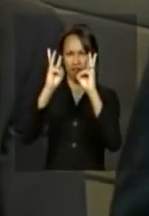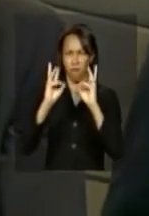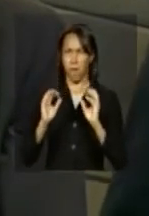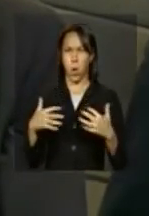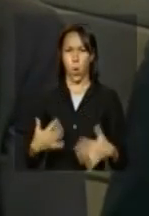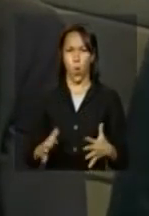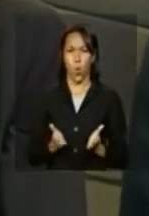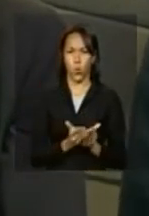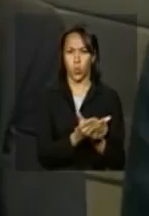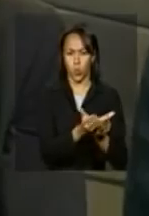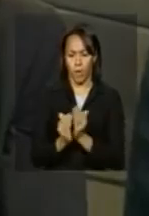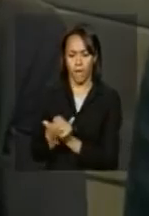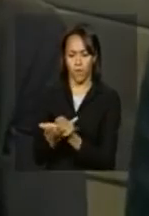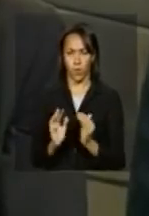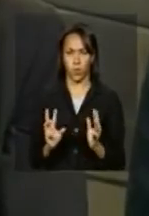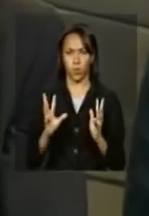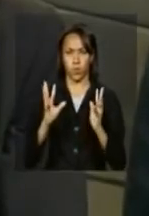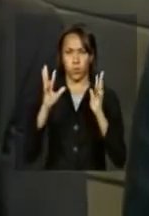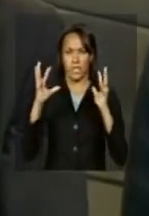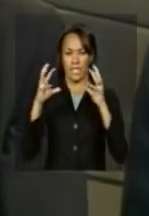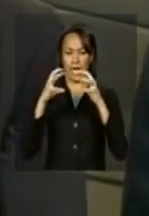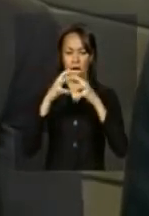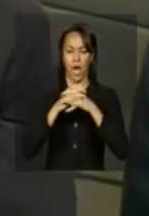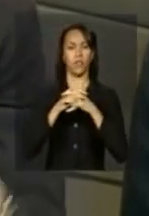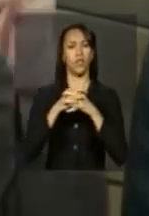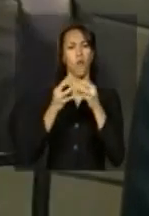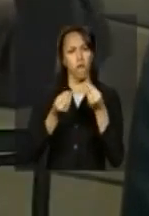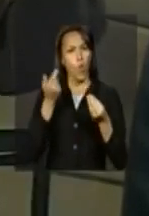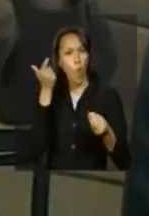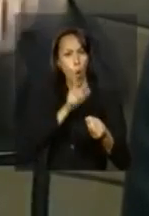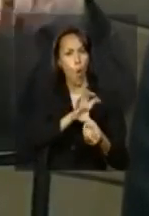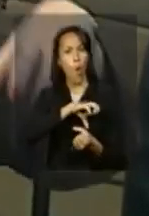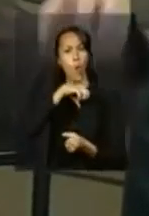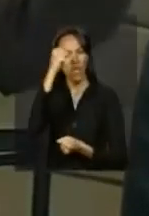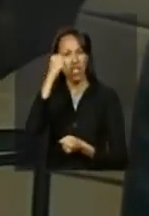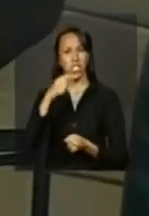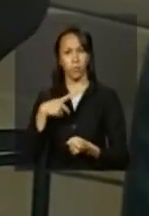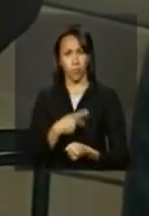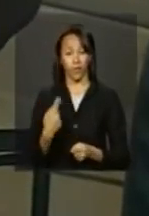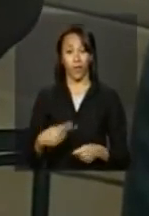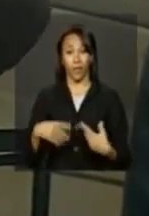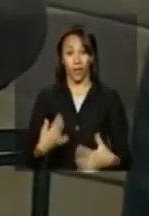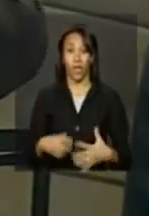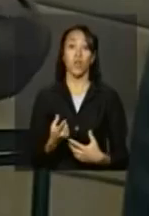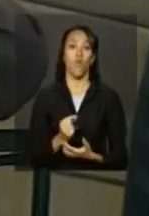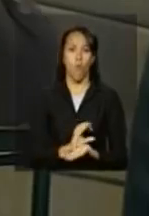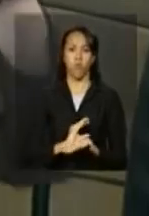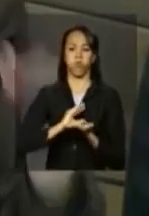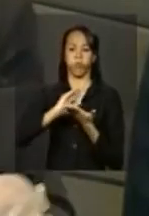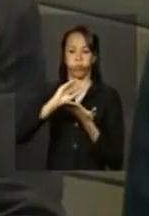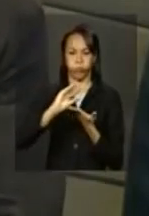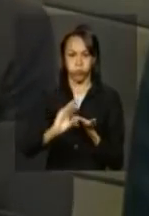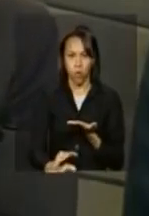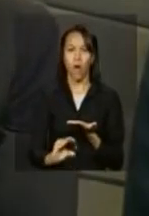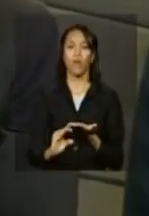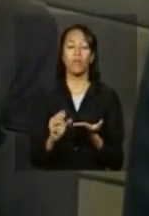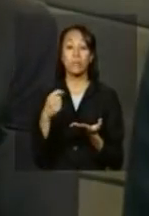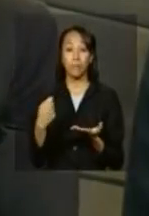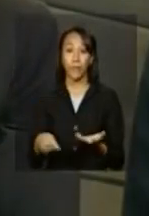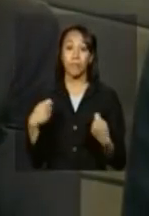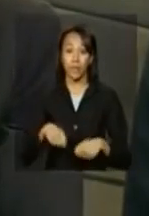enorme, foi uma grande conquista pelo peso desse içamento que teve que ser necessário fazer para